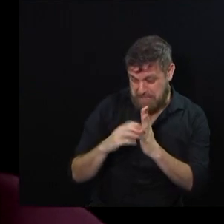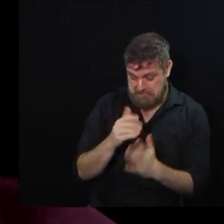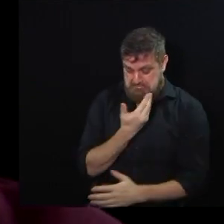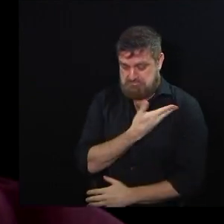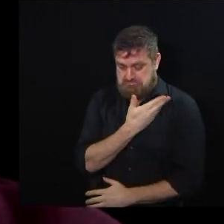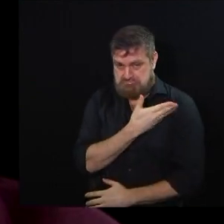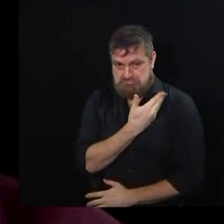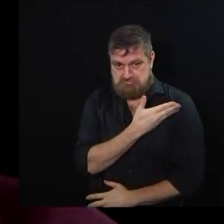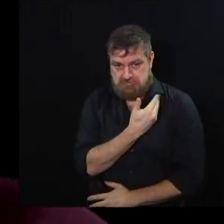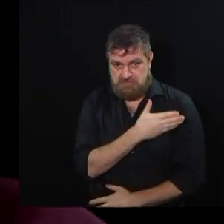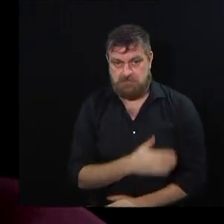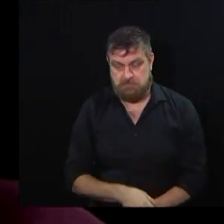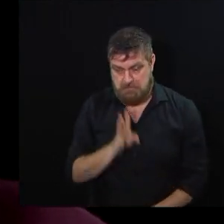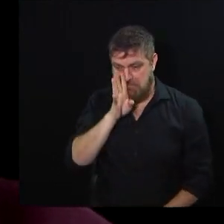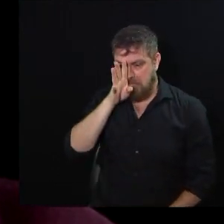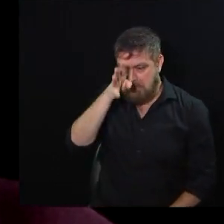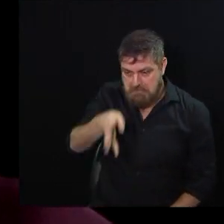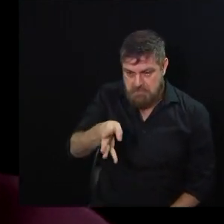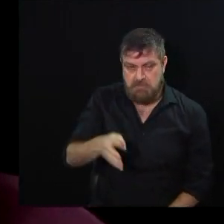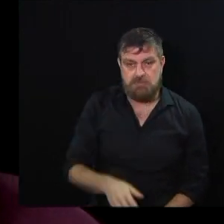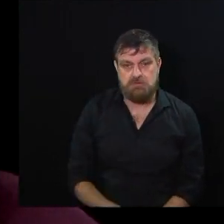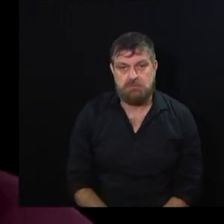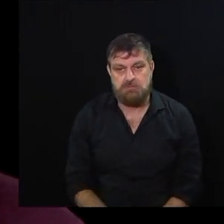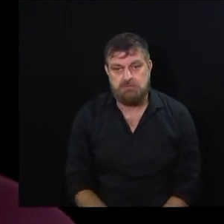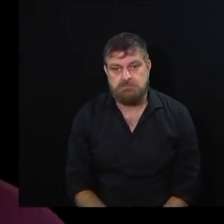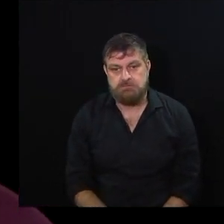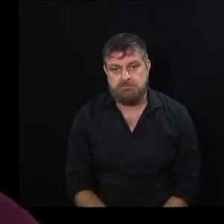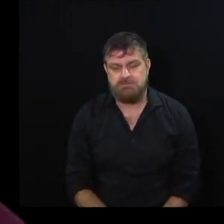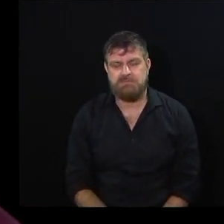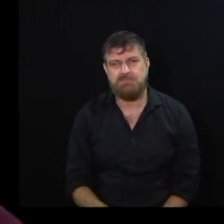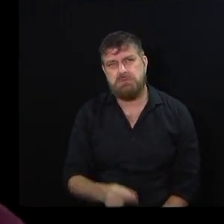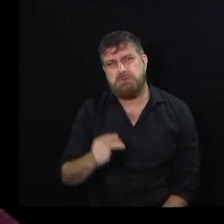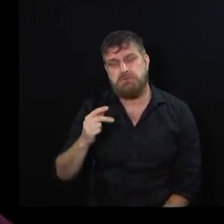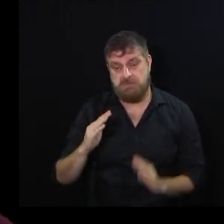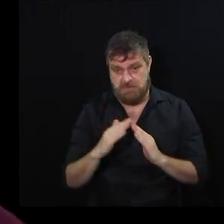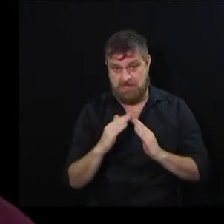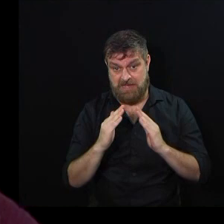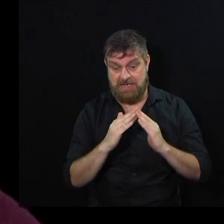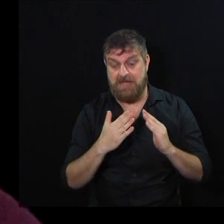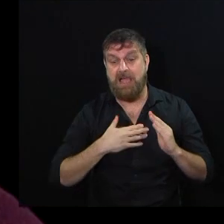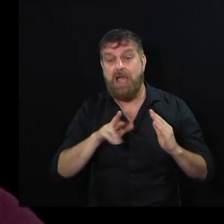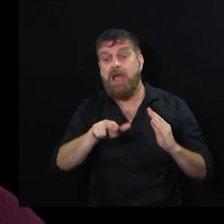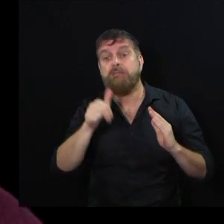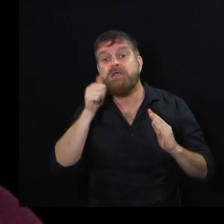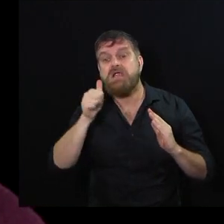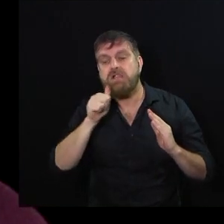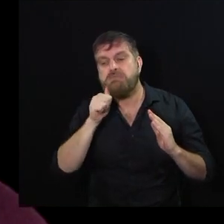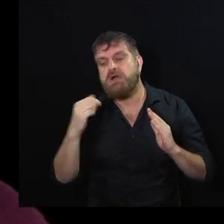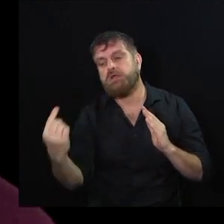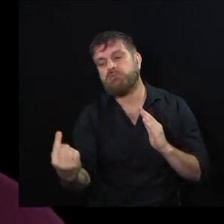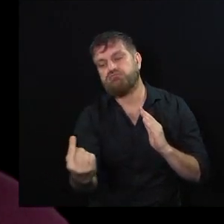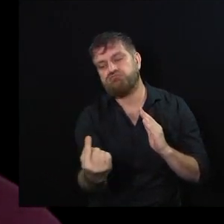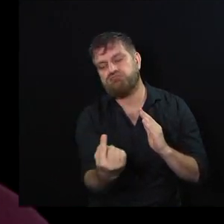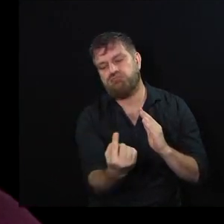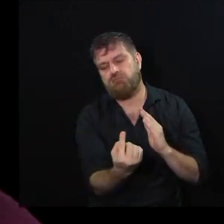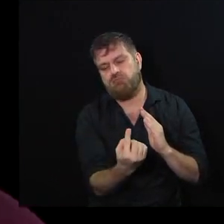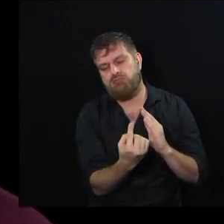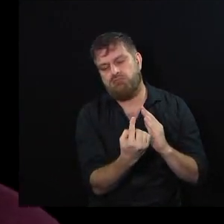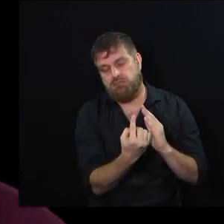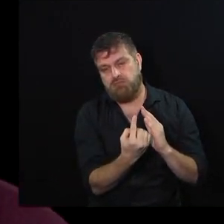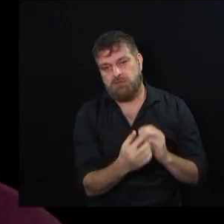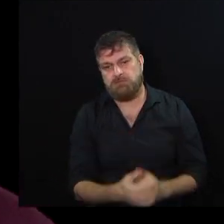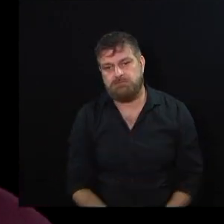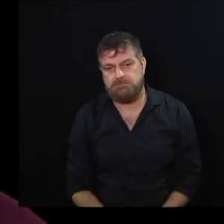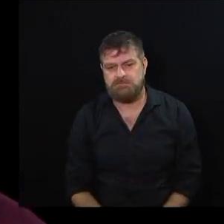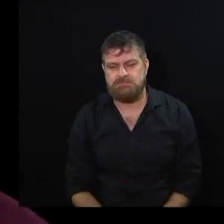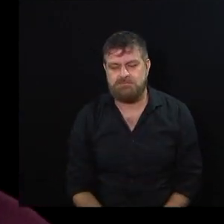Então, eu fui morar uma época com a minha irmã, né, uma outra irmã minha. E aí eu gosto muito de cozinhar,